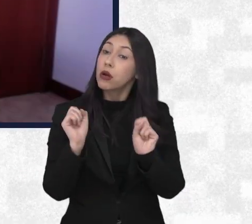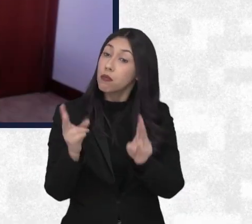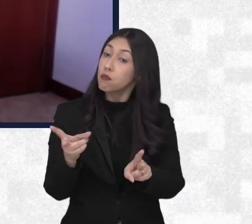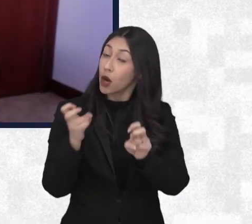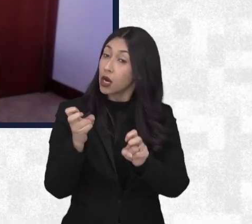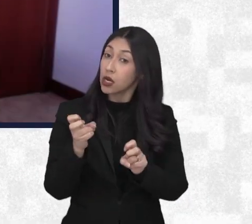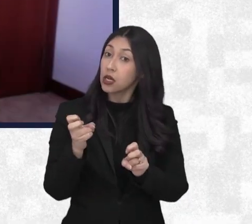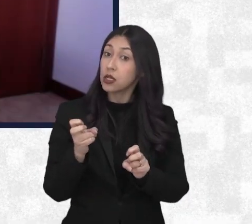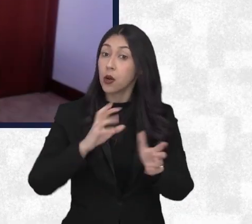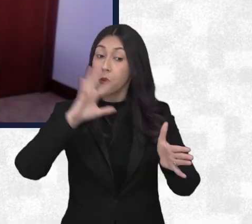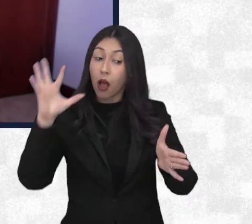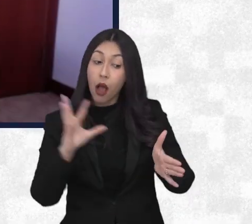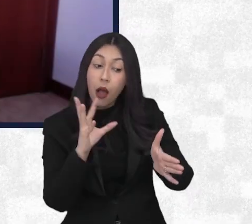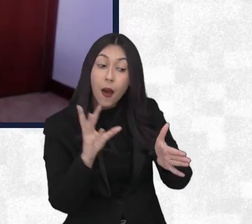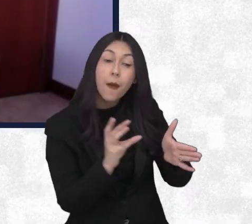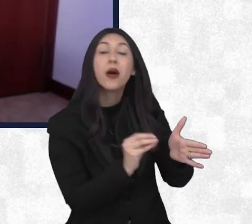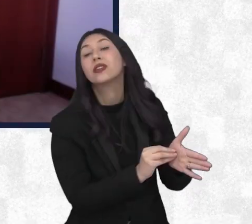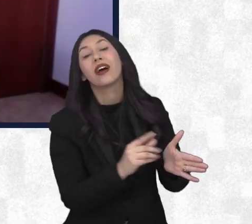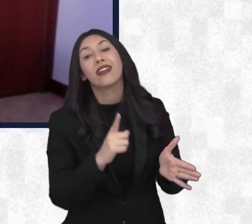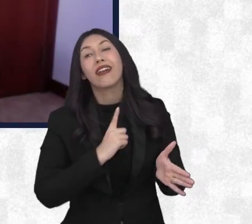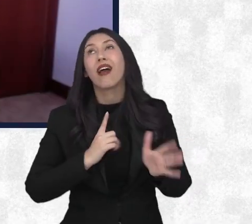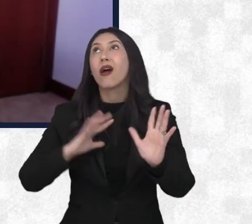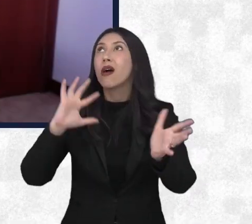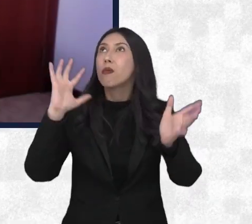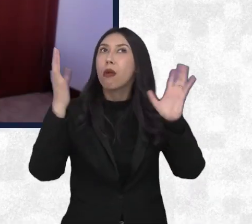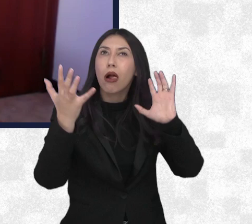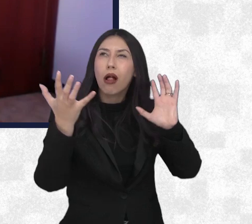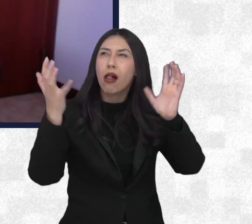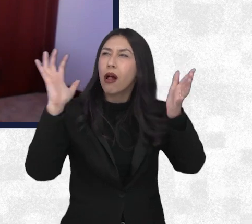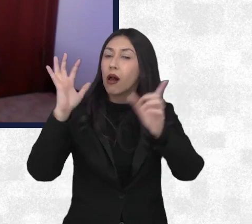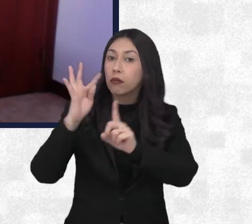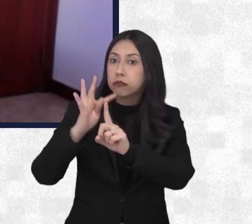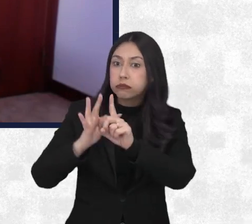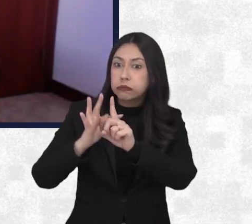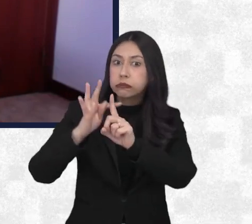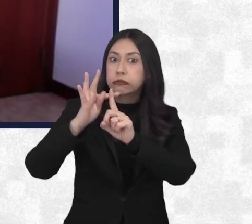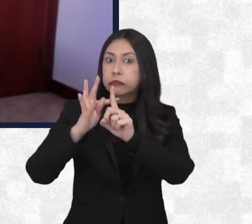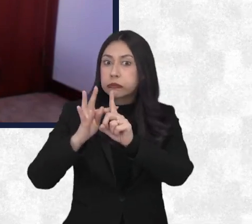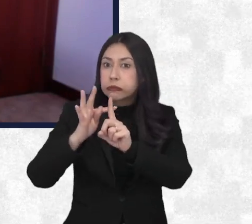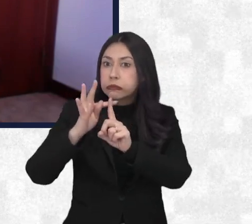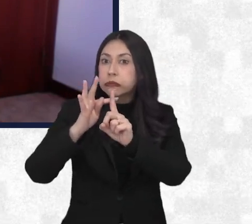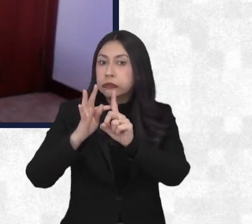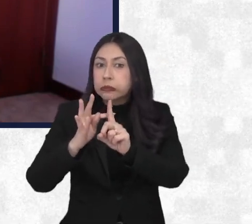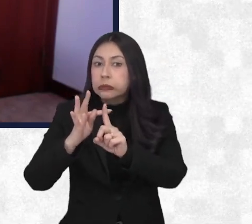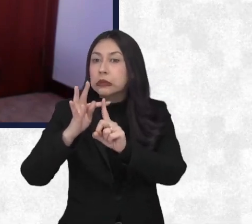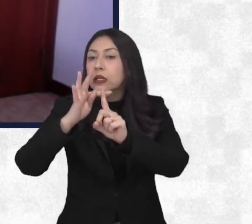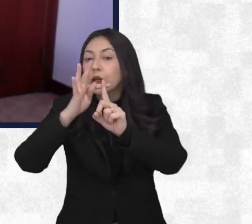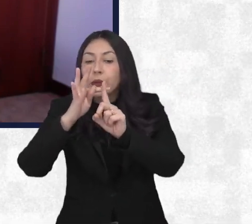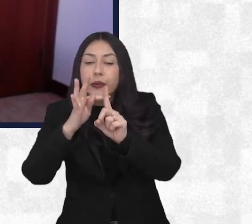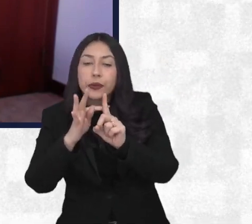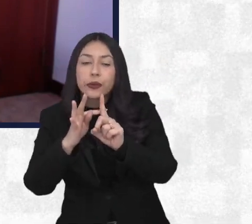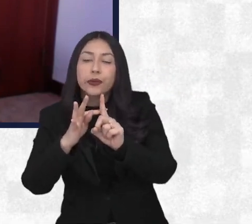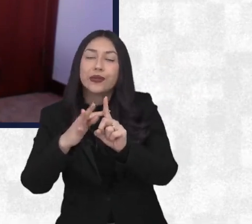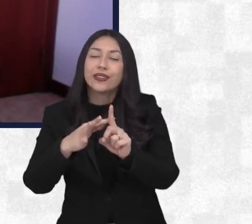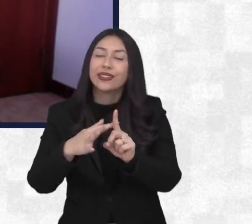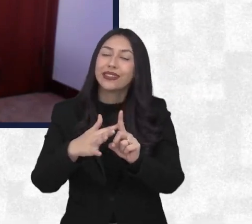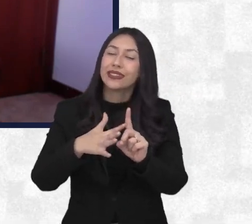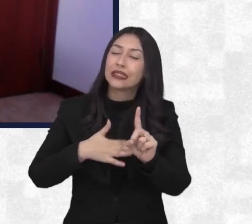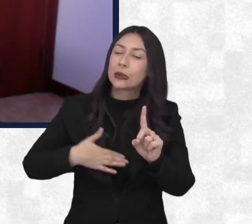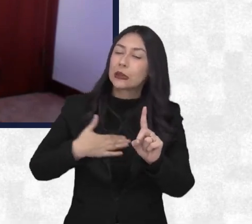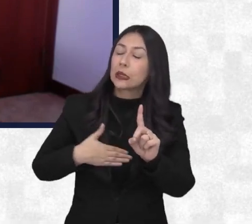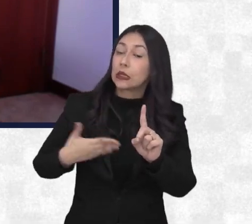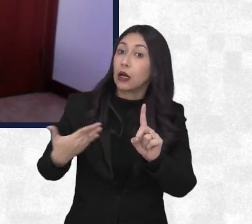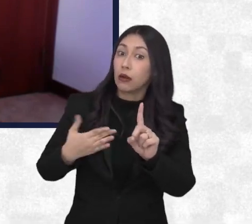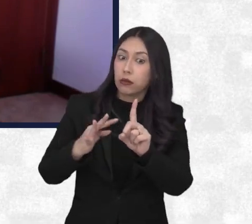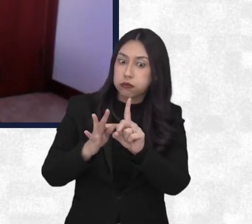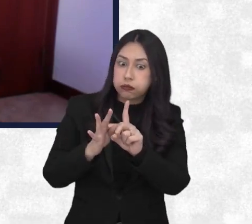exemplo clássico, eu acho, é o sudeste da Amazônia, que está tendo mudança de temperatura, temperaturas mínimas, né? Aquelas que refrescam,